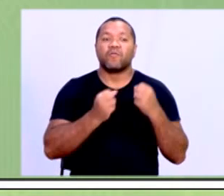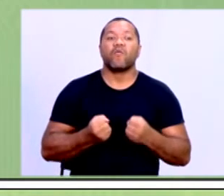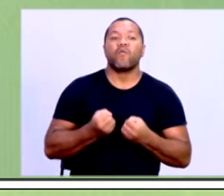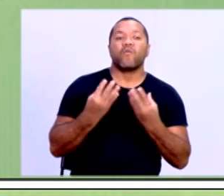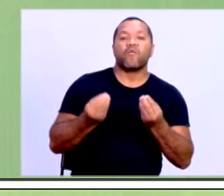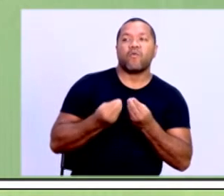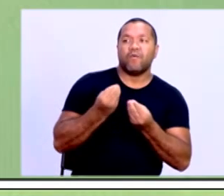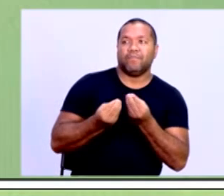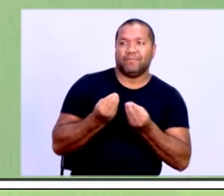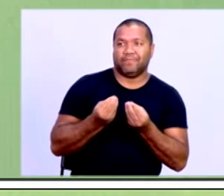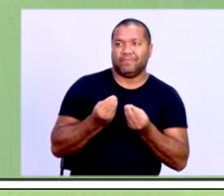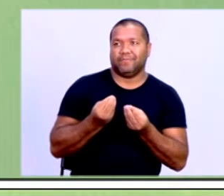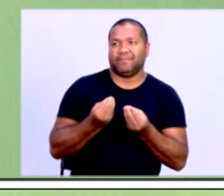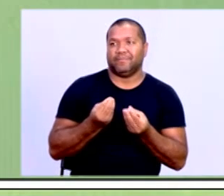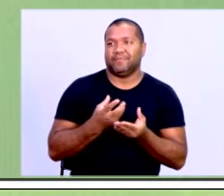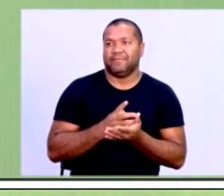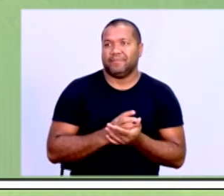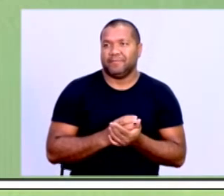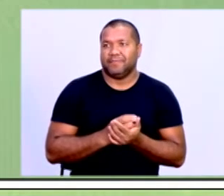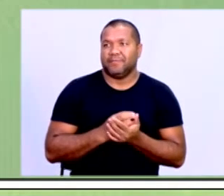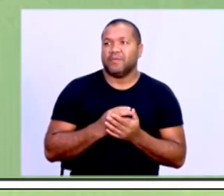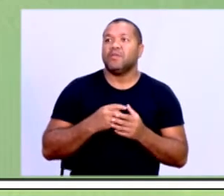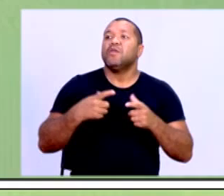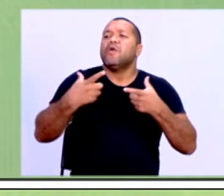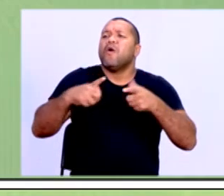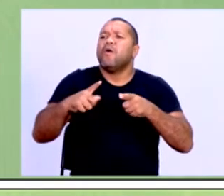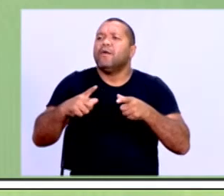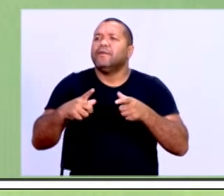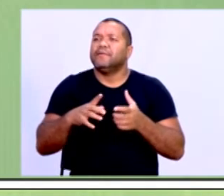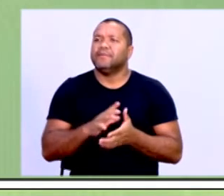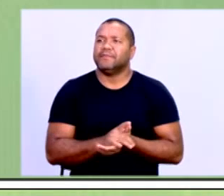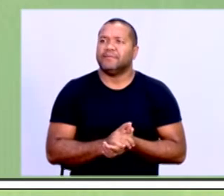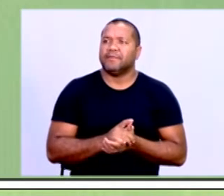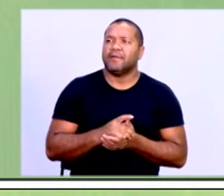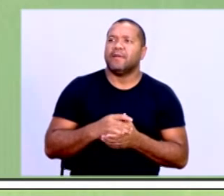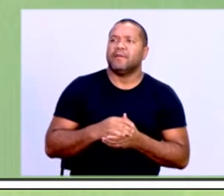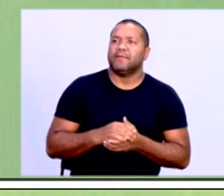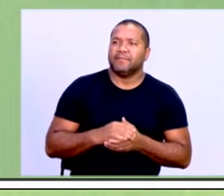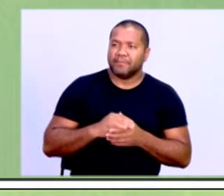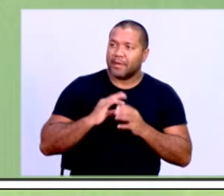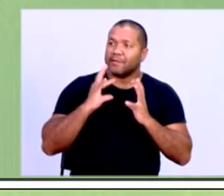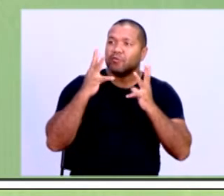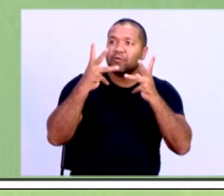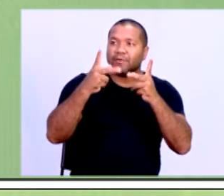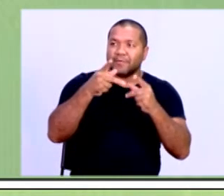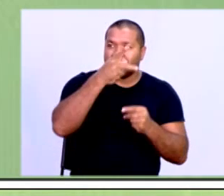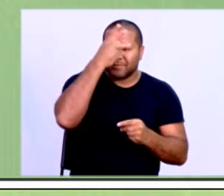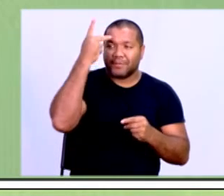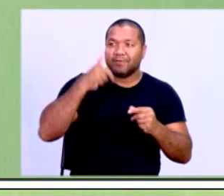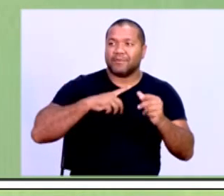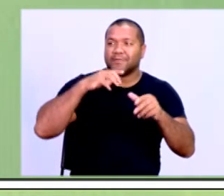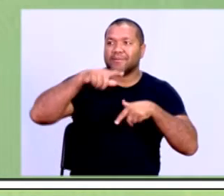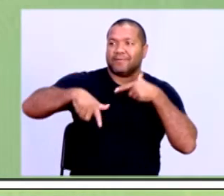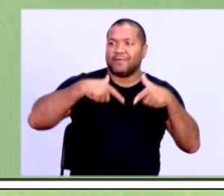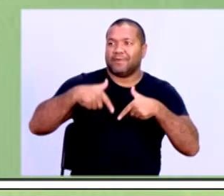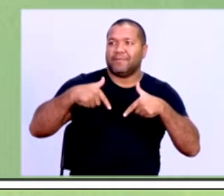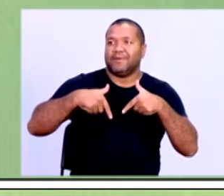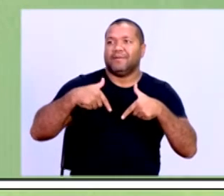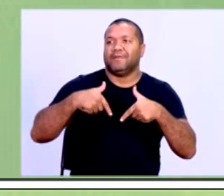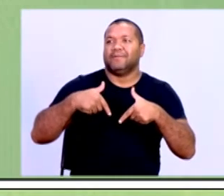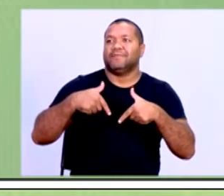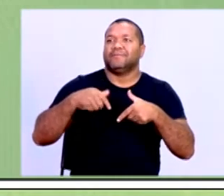quando, como e onde, para todos os envolvidos, direta